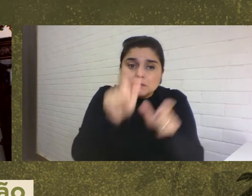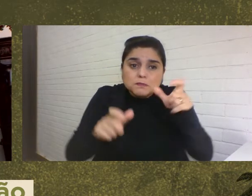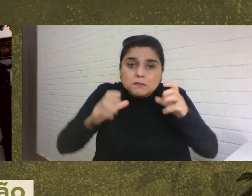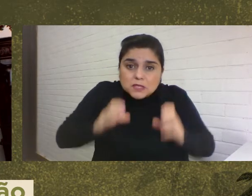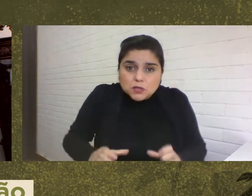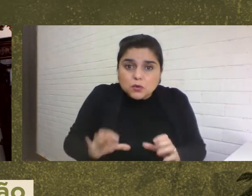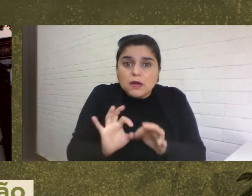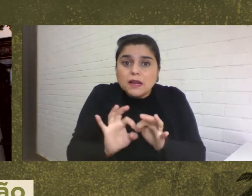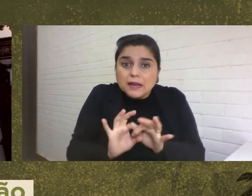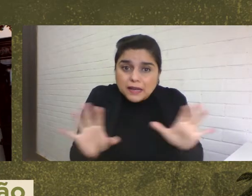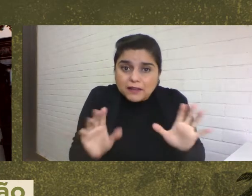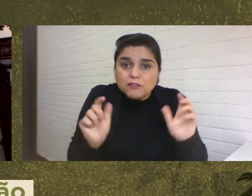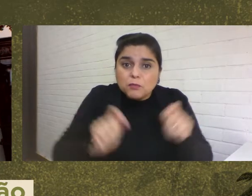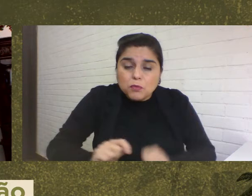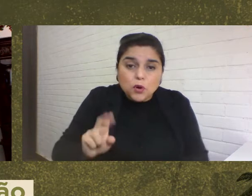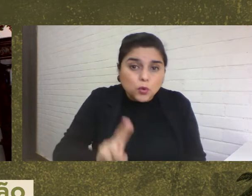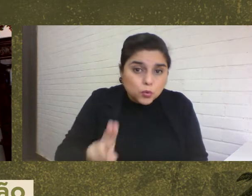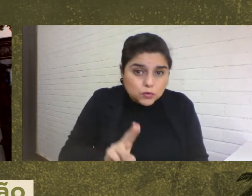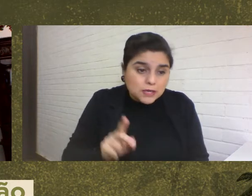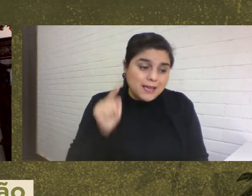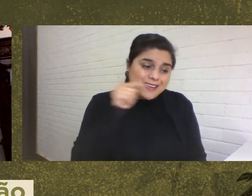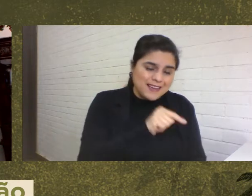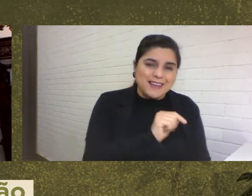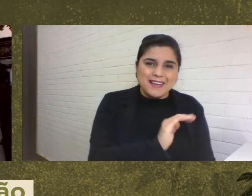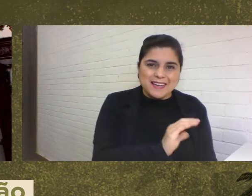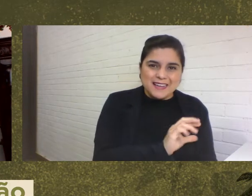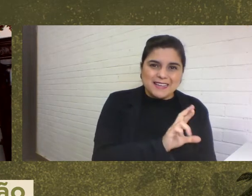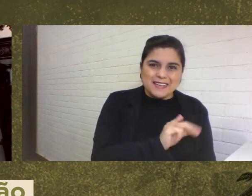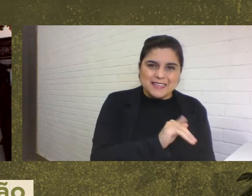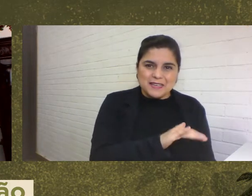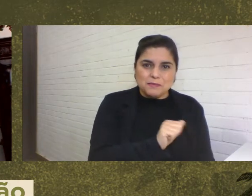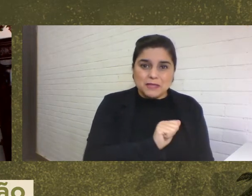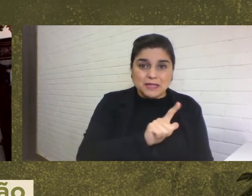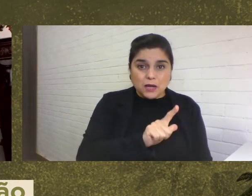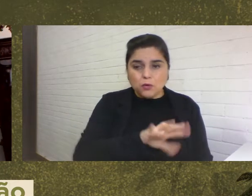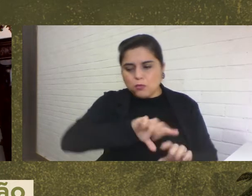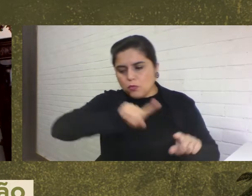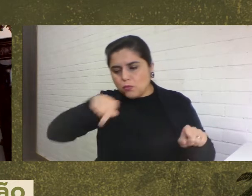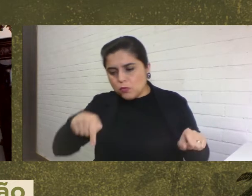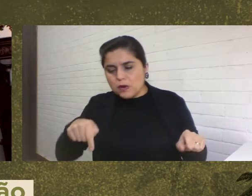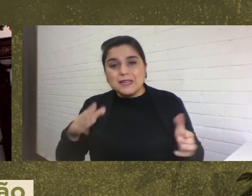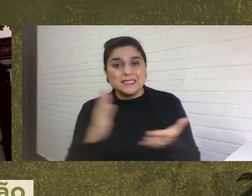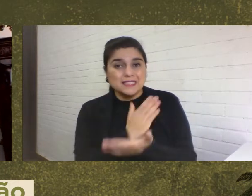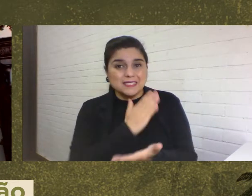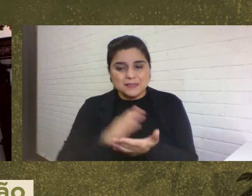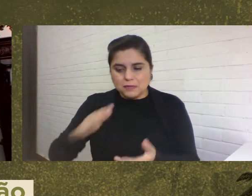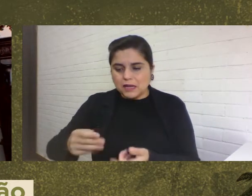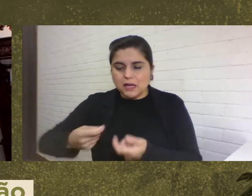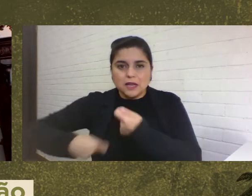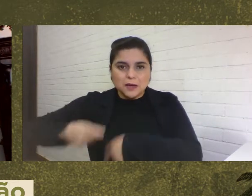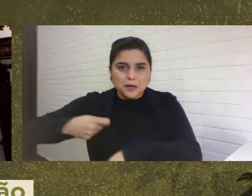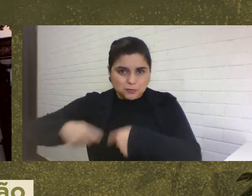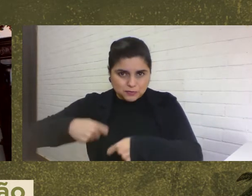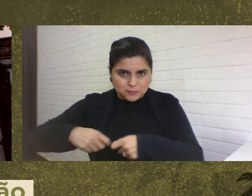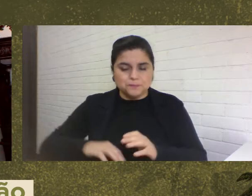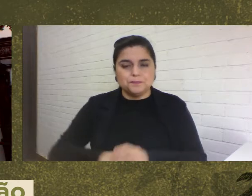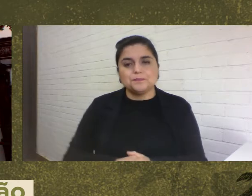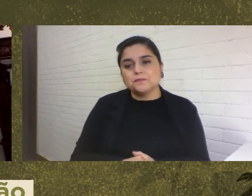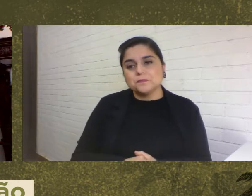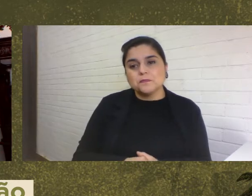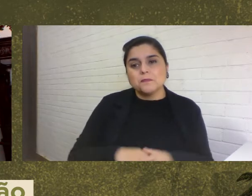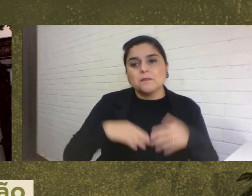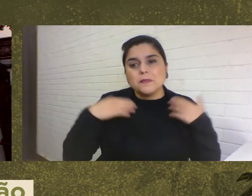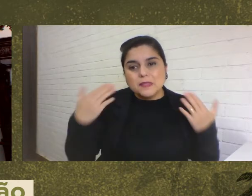procedimento criminal e o procedimento administrativo. Do meu ponto de vista, é a